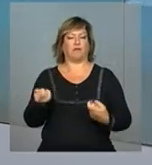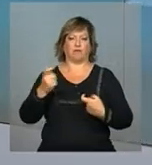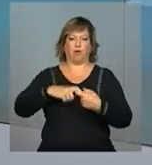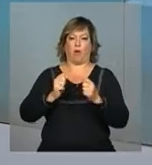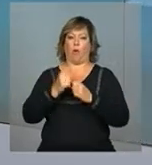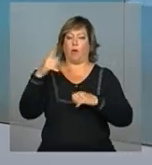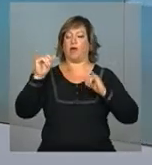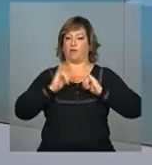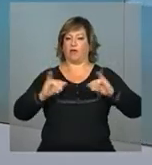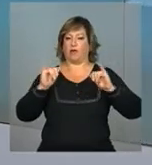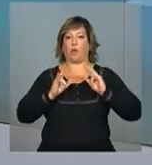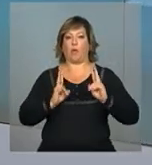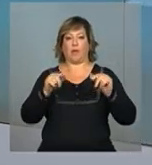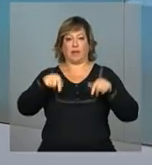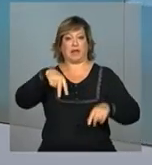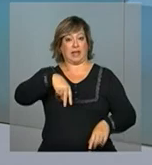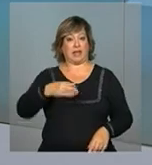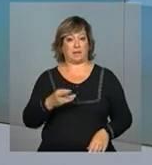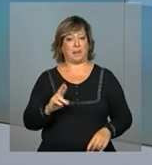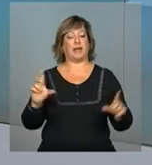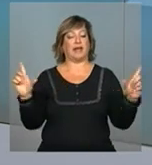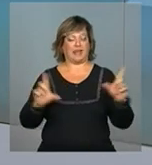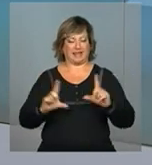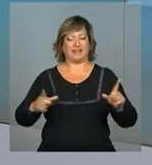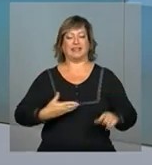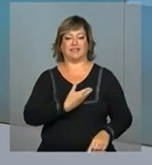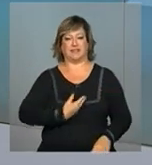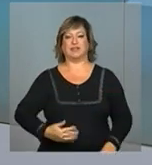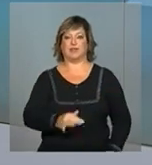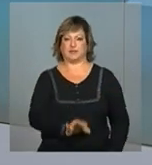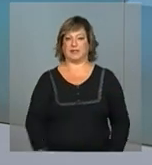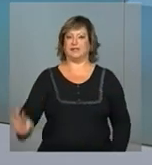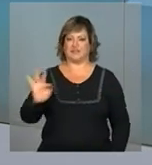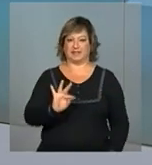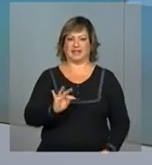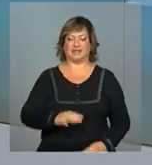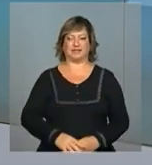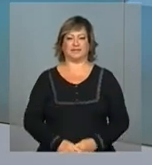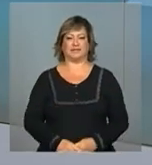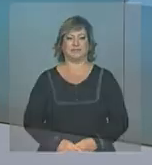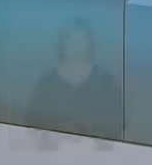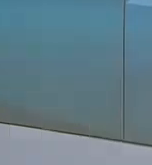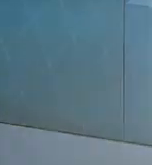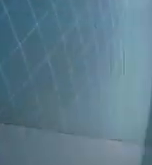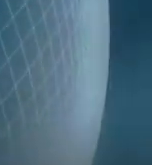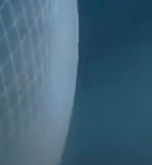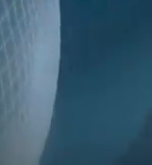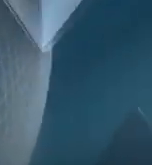com outras informações. Continue com a gente aqui na NBR, a TV do Governo Federal.